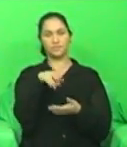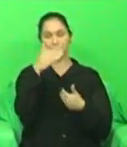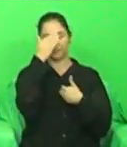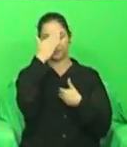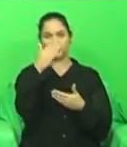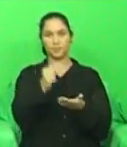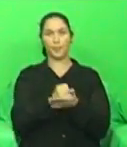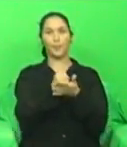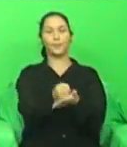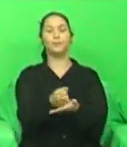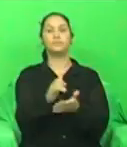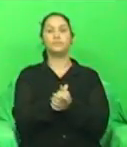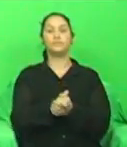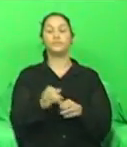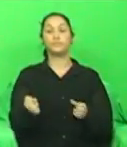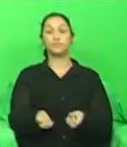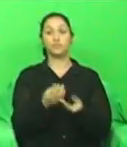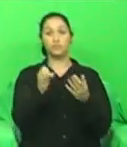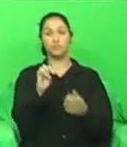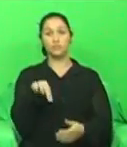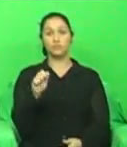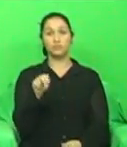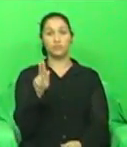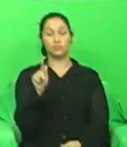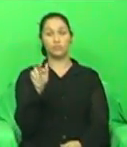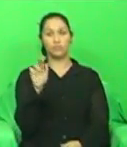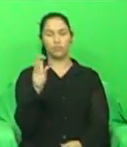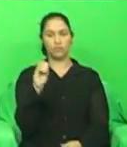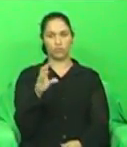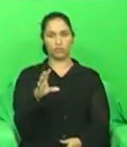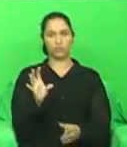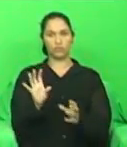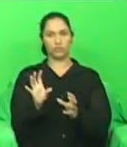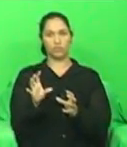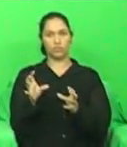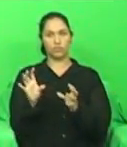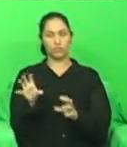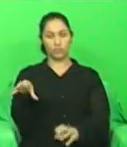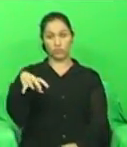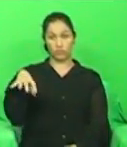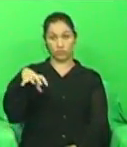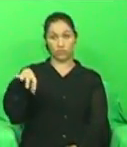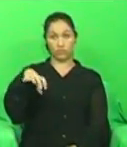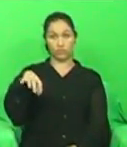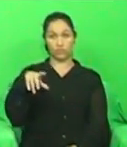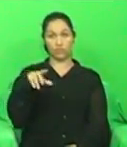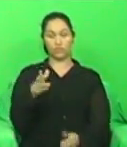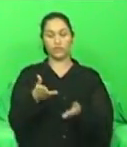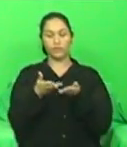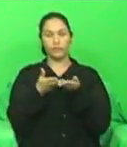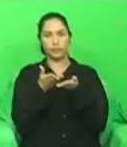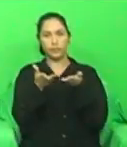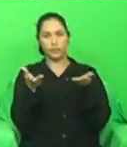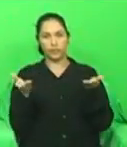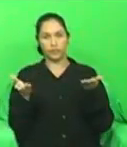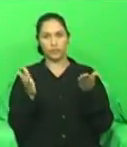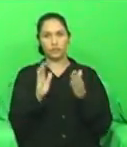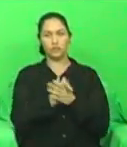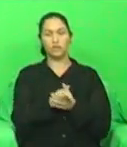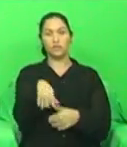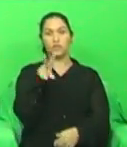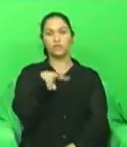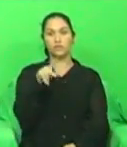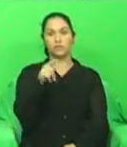quando foi inaugurado o setor de licitação lá na provedora não